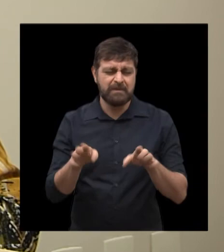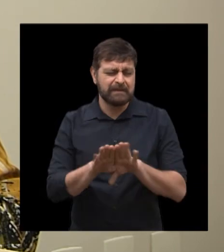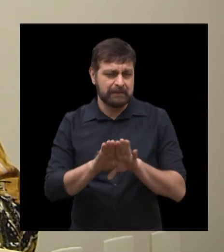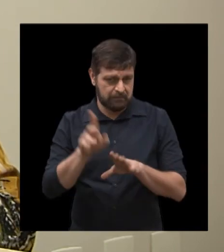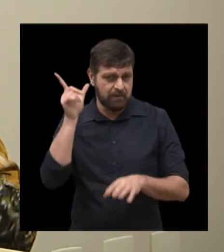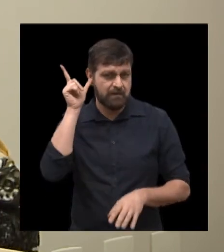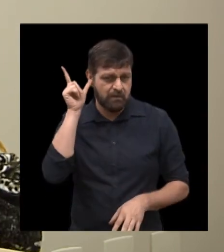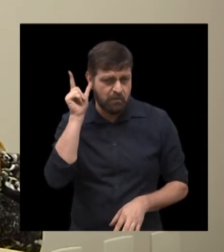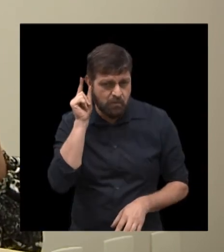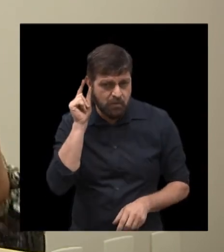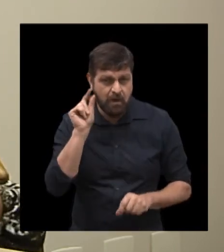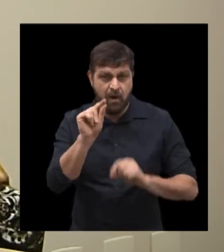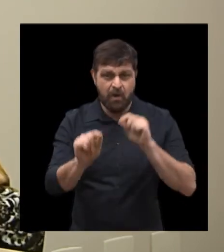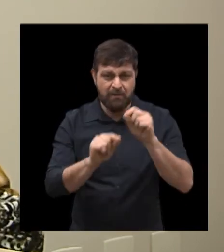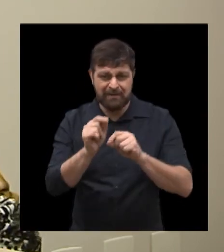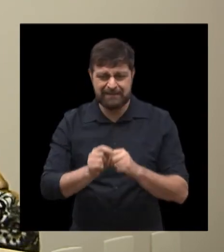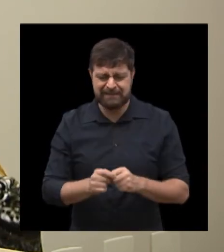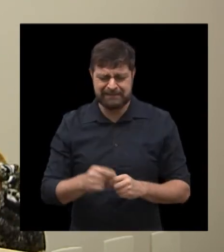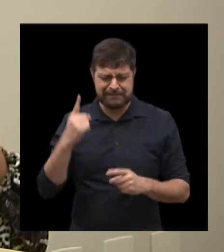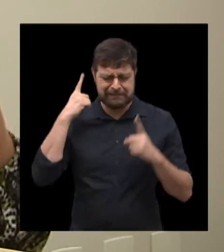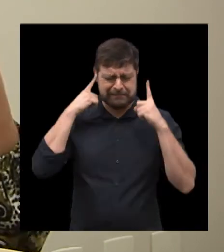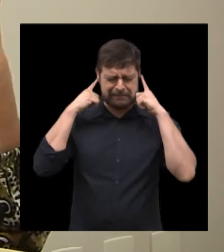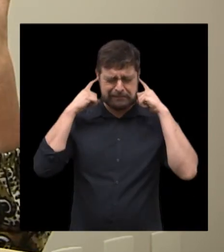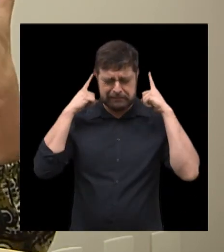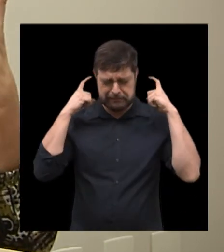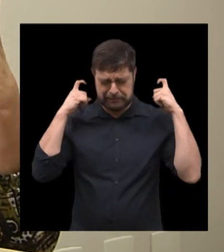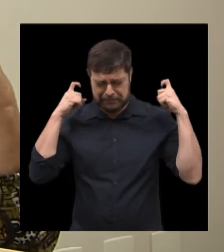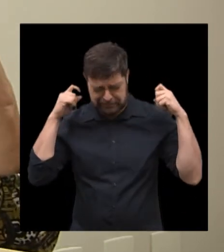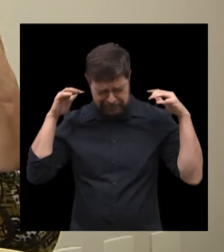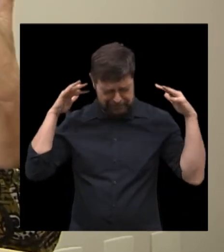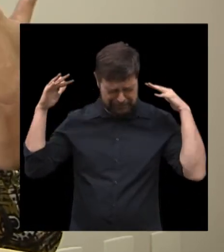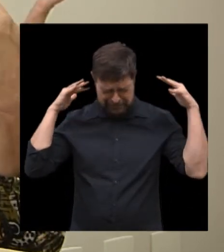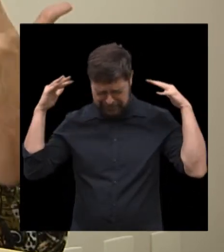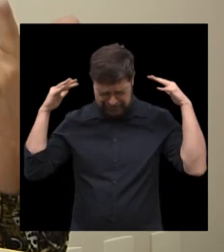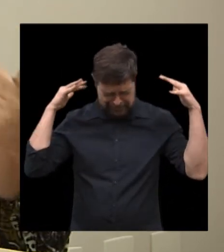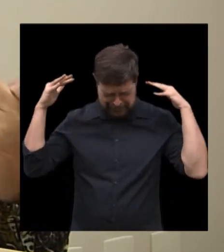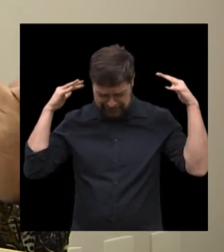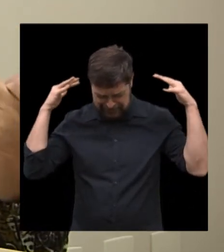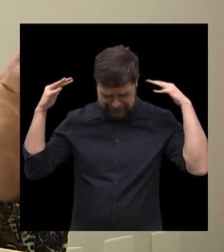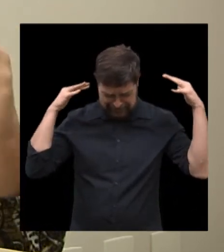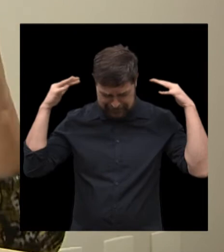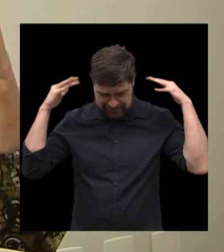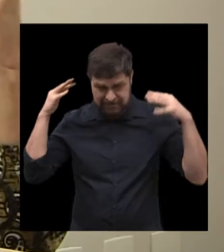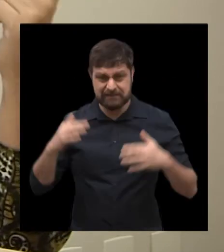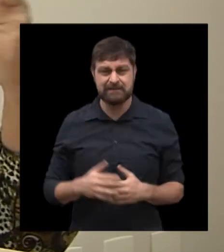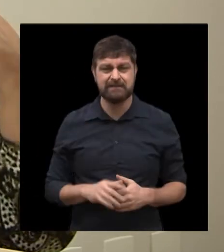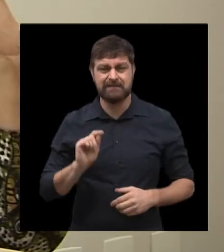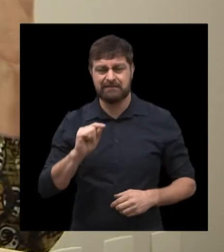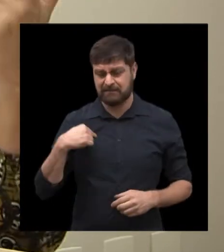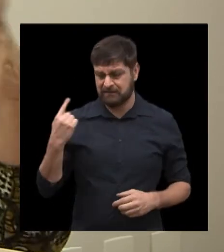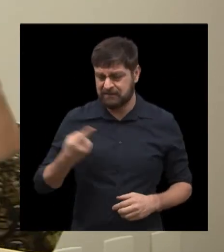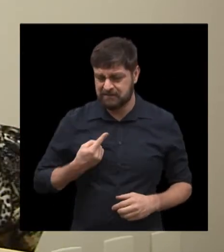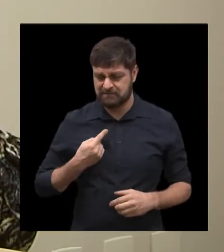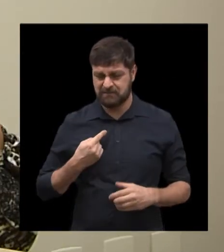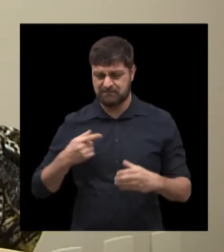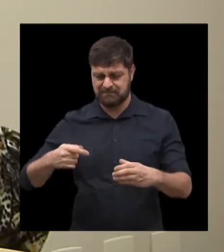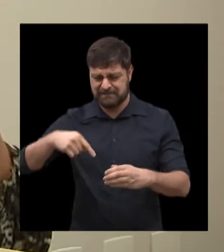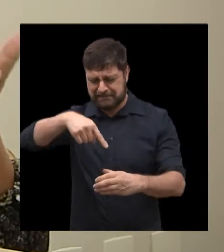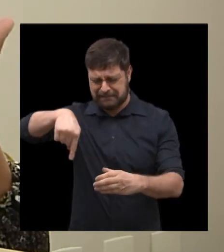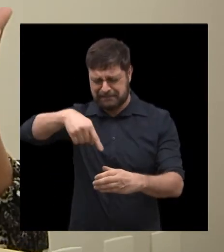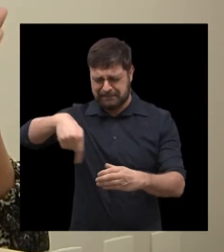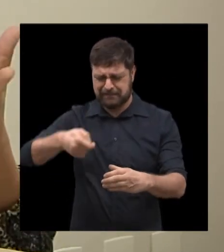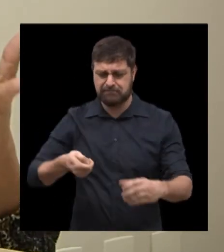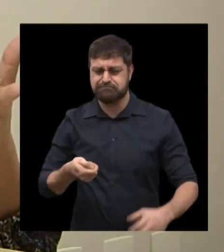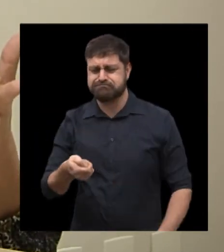de audição, que é o zumbido. Muitas vezes a gente fica com um zumbido durante muito tempo, né? Tipo panela de pressão, às vezes a pessoa não